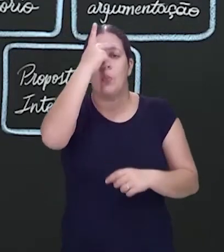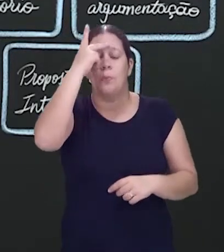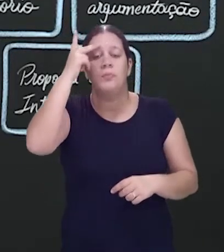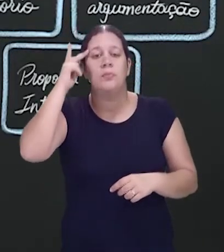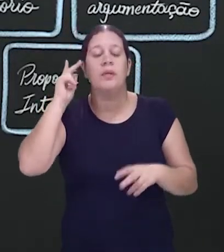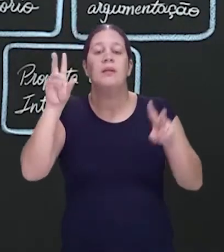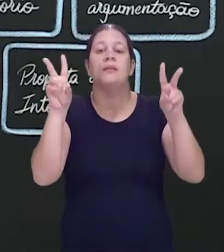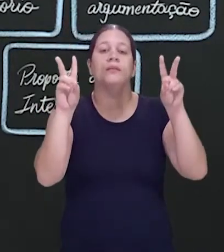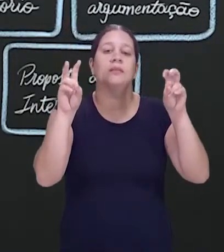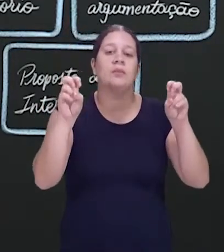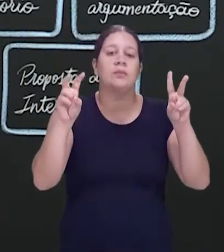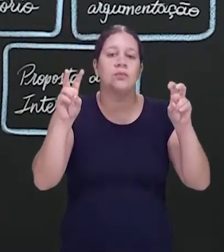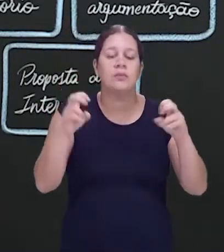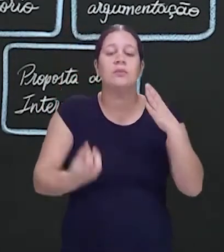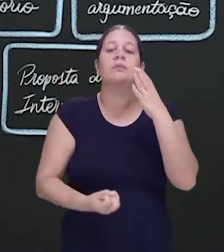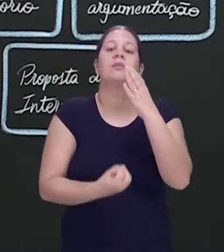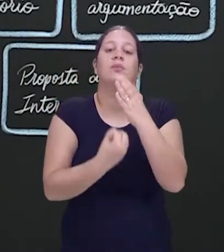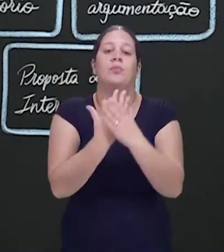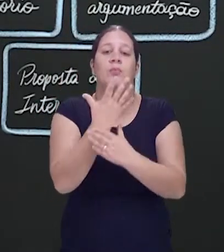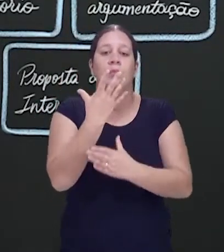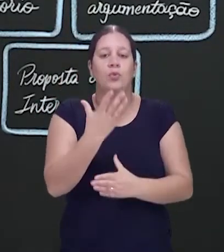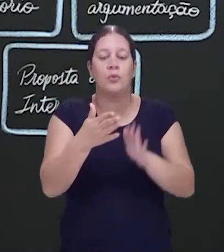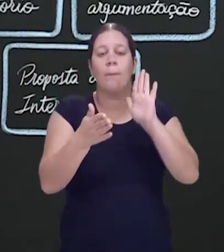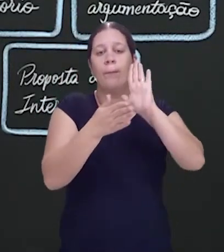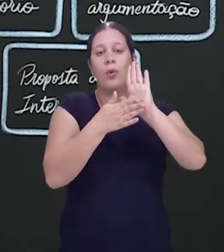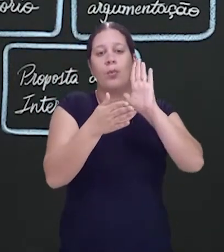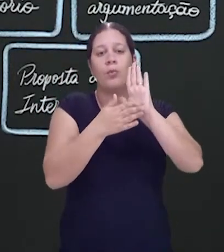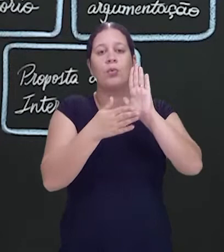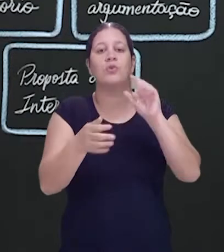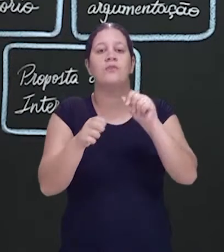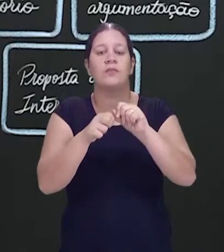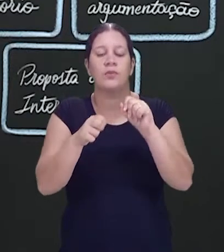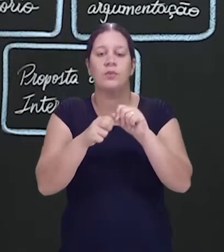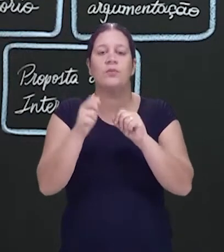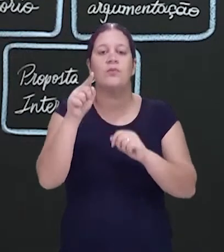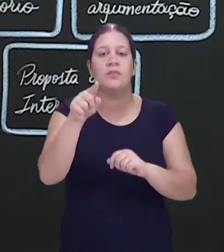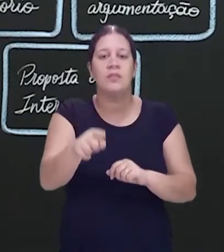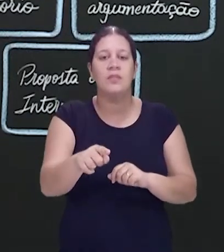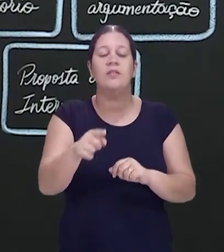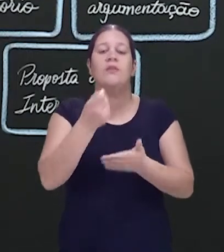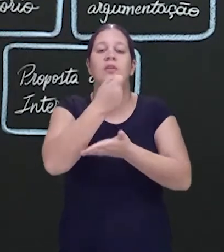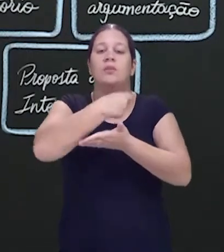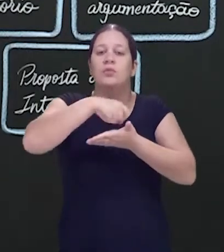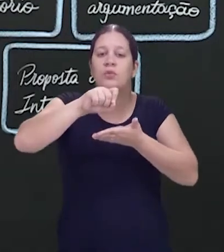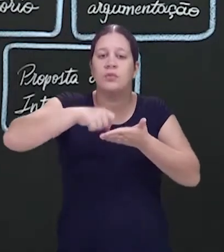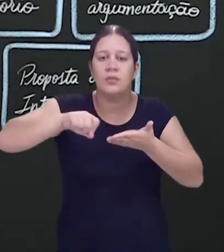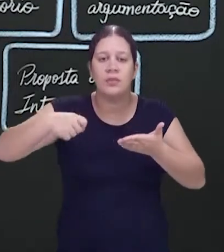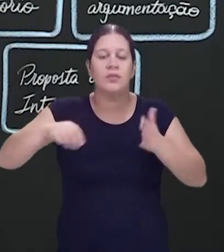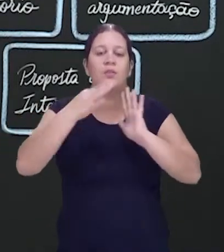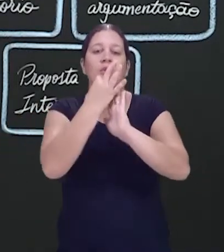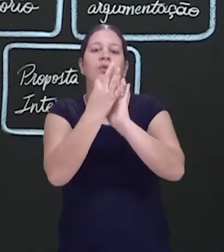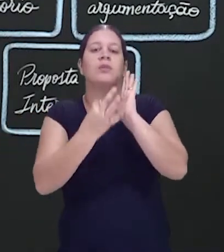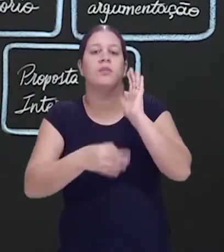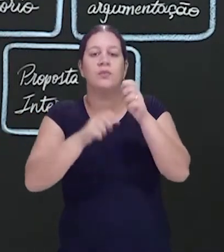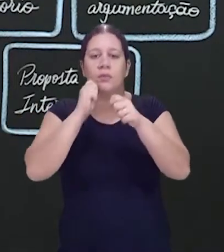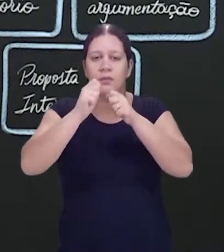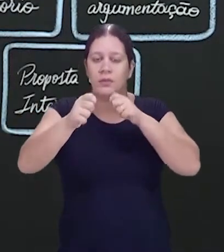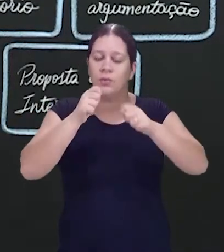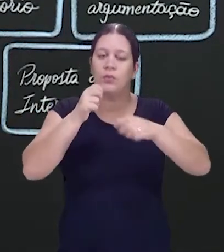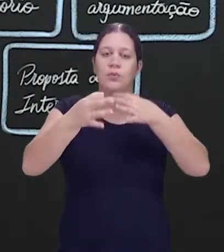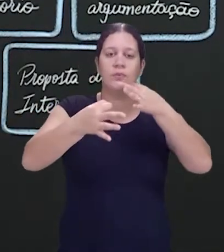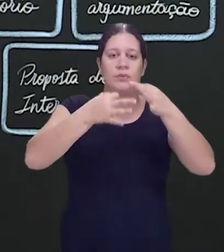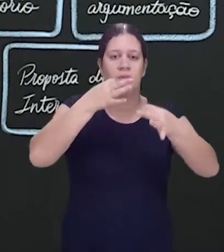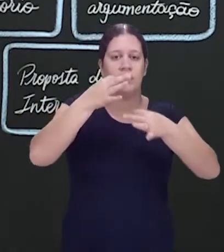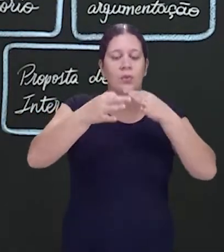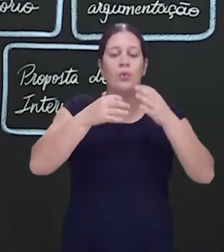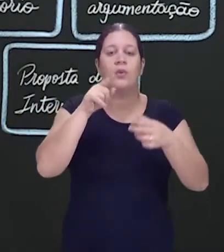pessoas. Esse tema surge de uma proposta que é feita a você para que você escreva um texto dissertativo